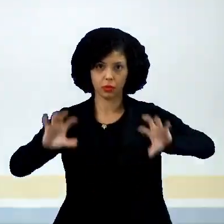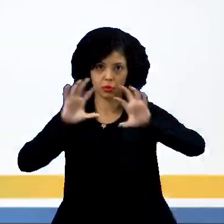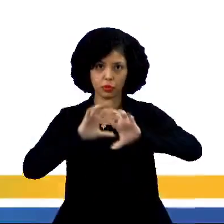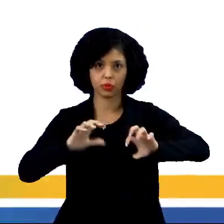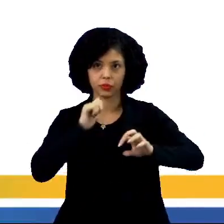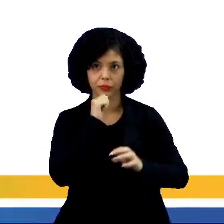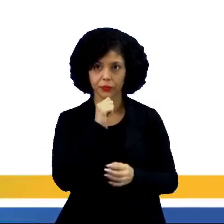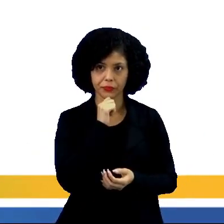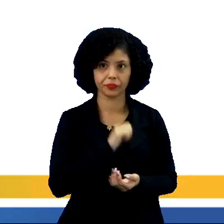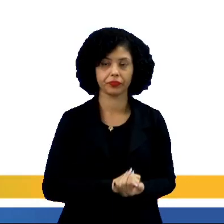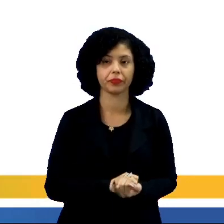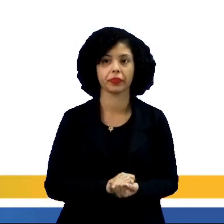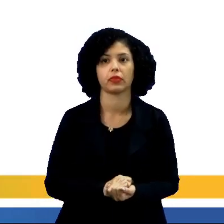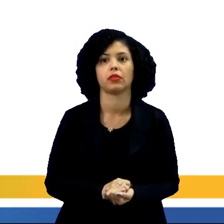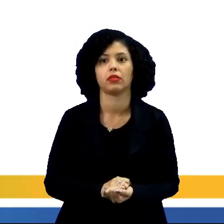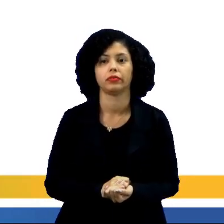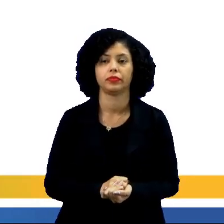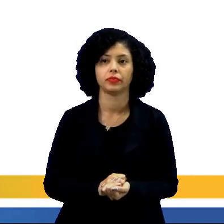tá?